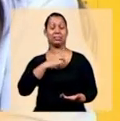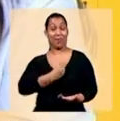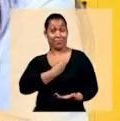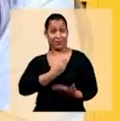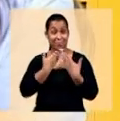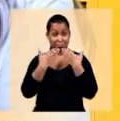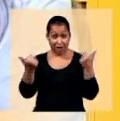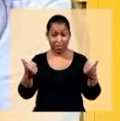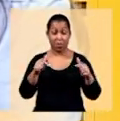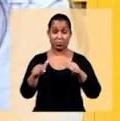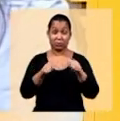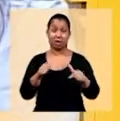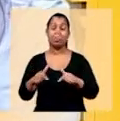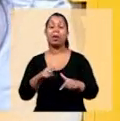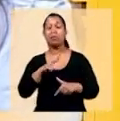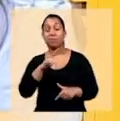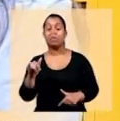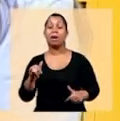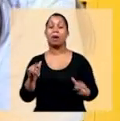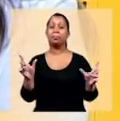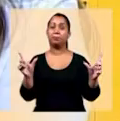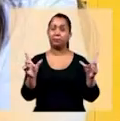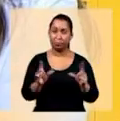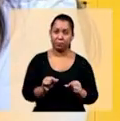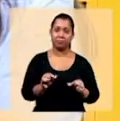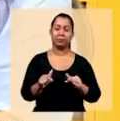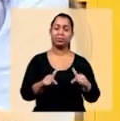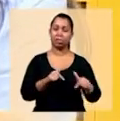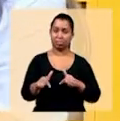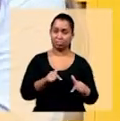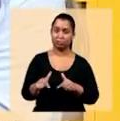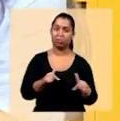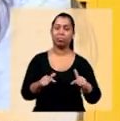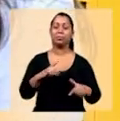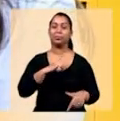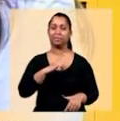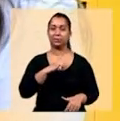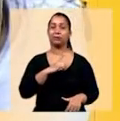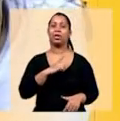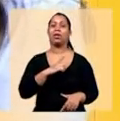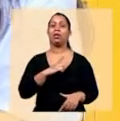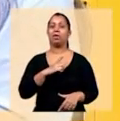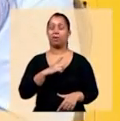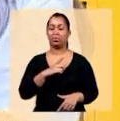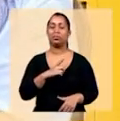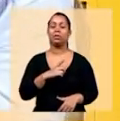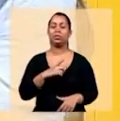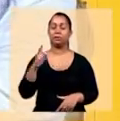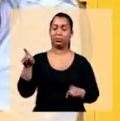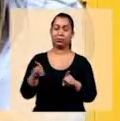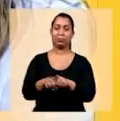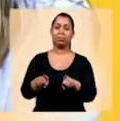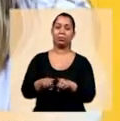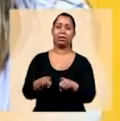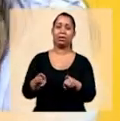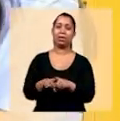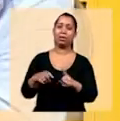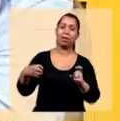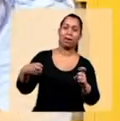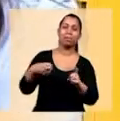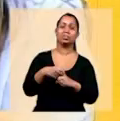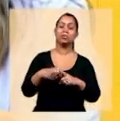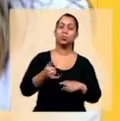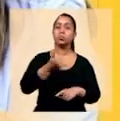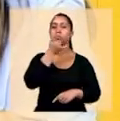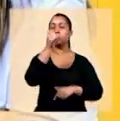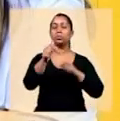tenha essa qualidade de vida no trabalho, você irá minimizar todos esses problemas que surgem em relação ao assédio moral,